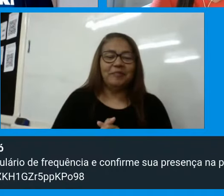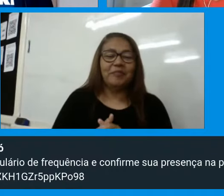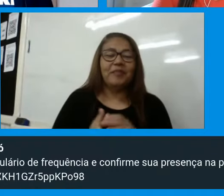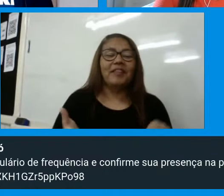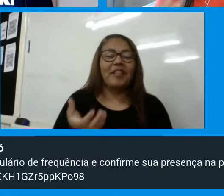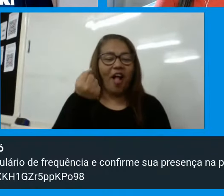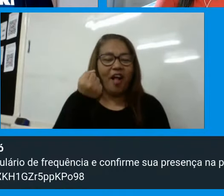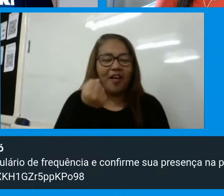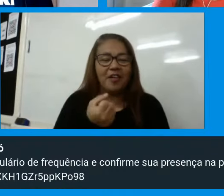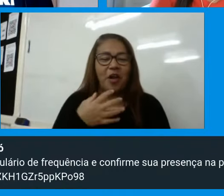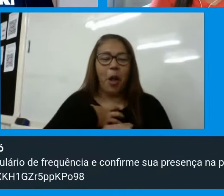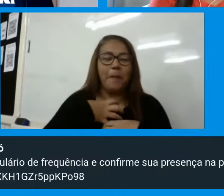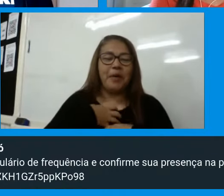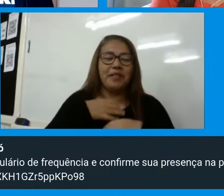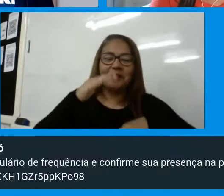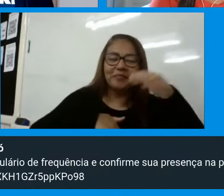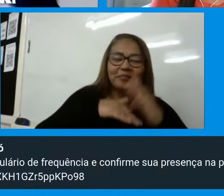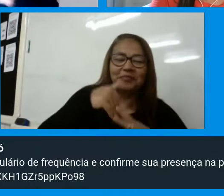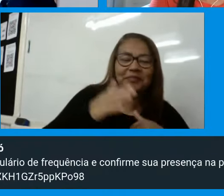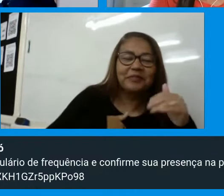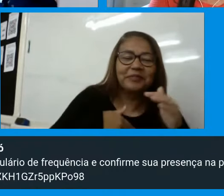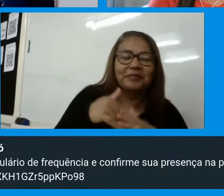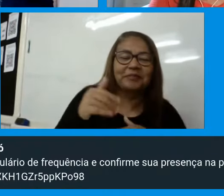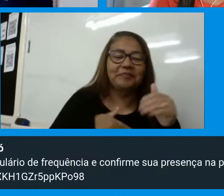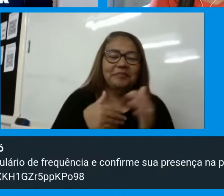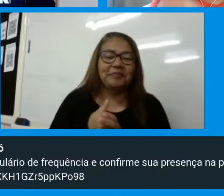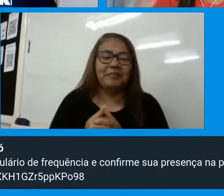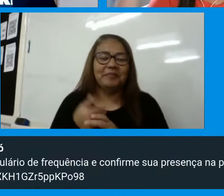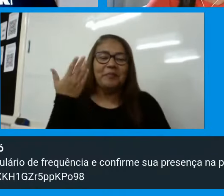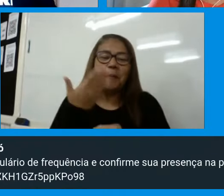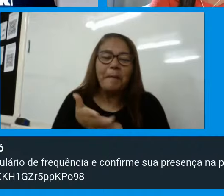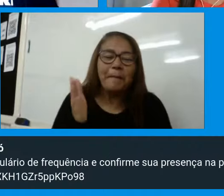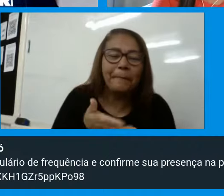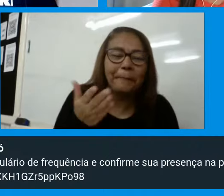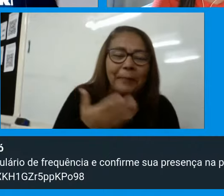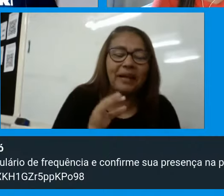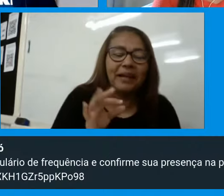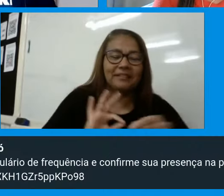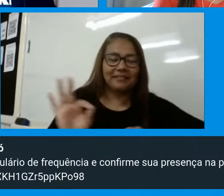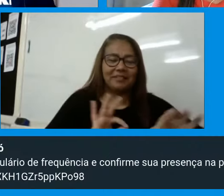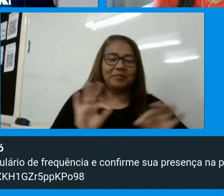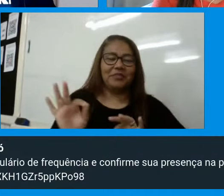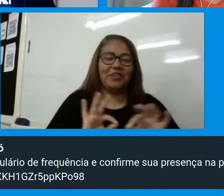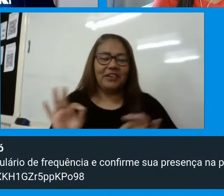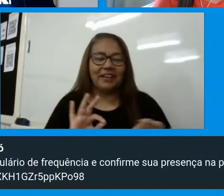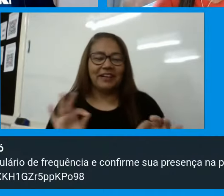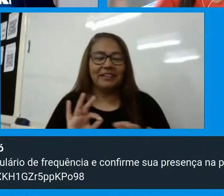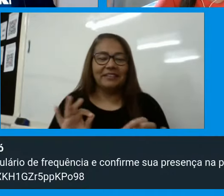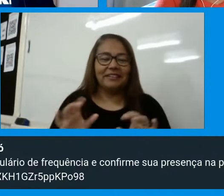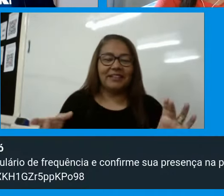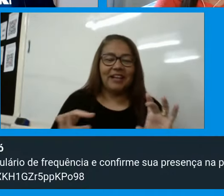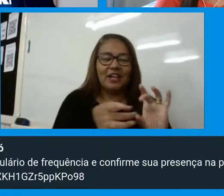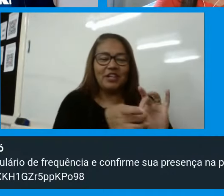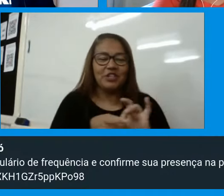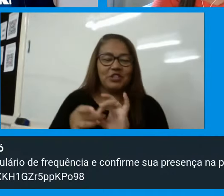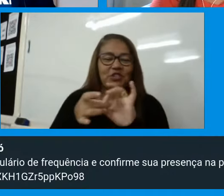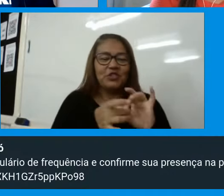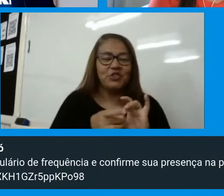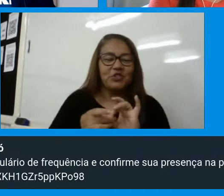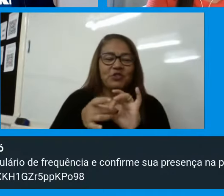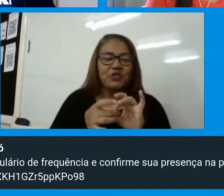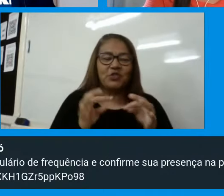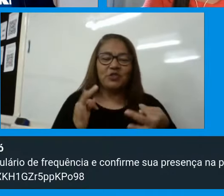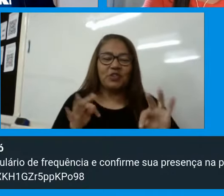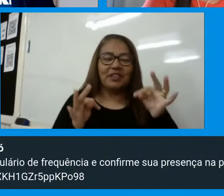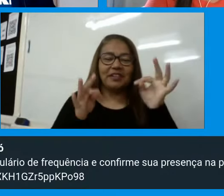Uma forma mais prática, né? Em forma de oficina, quem sabe. Nós vamos organizar, junto com o Núcleo de Tecnologia Municipal, junto com a